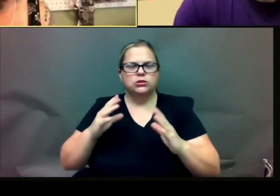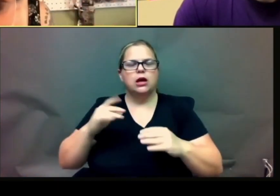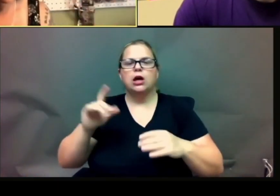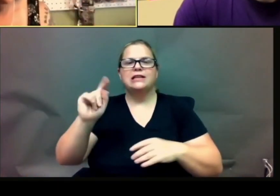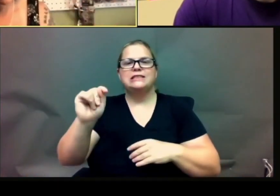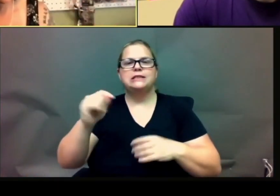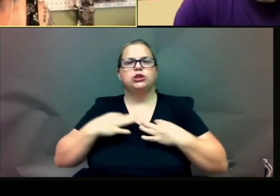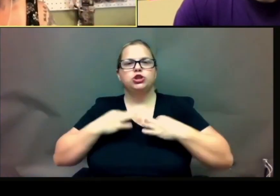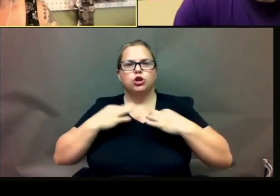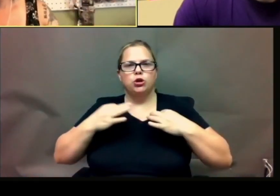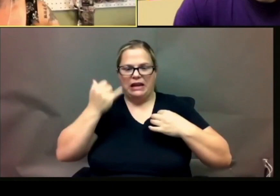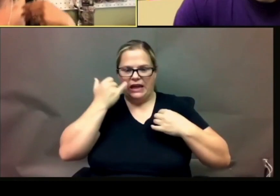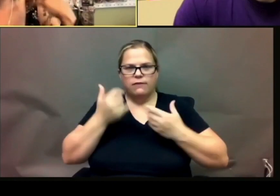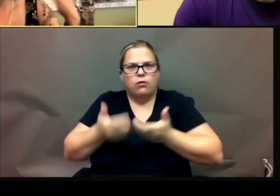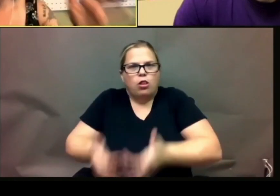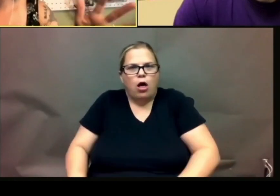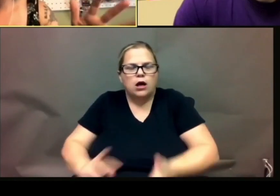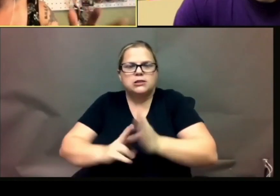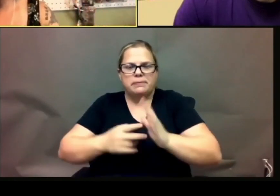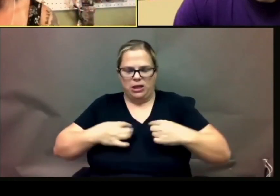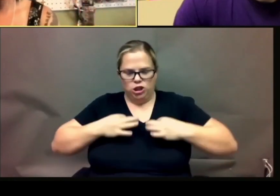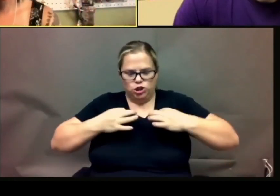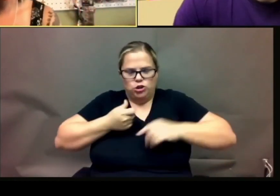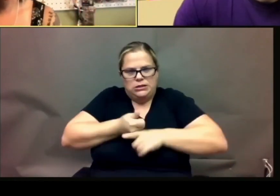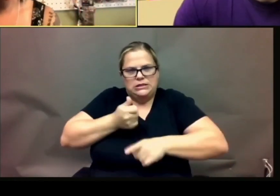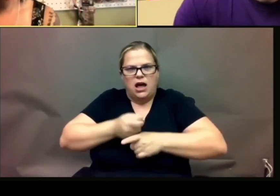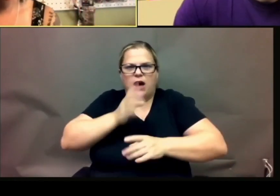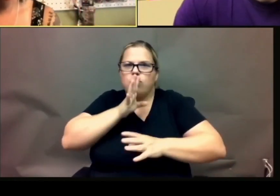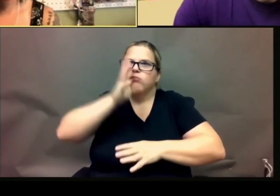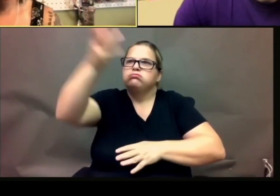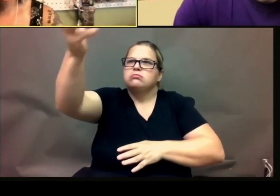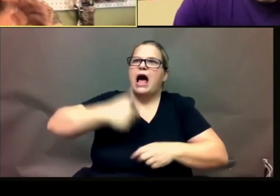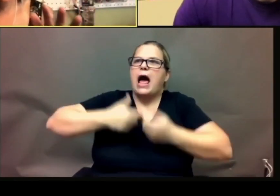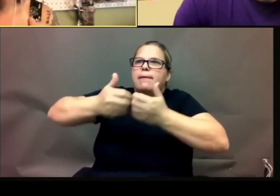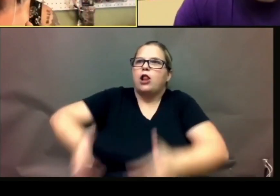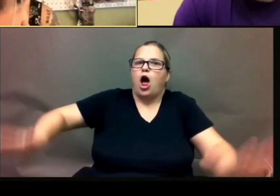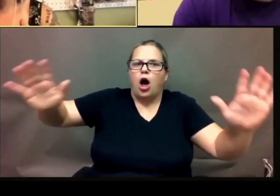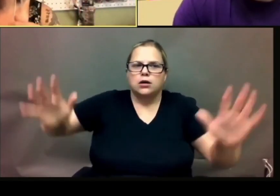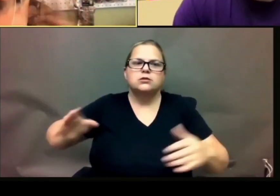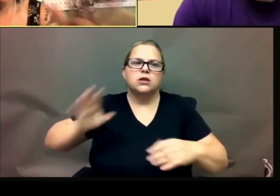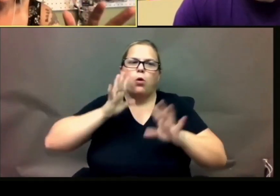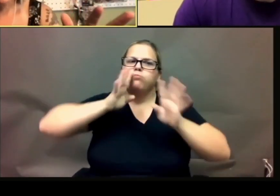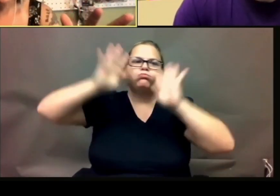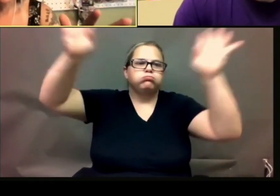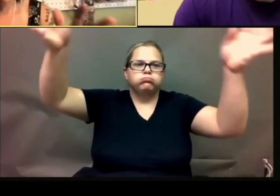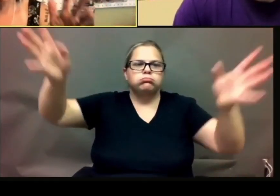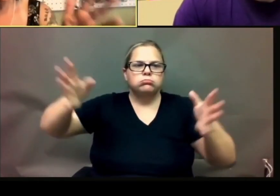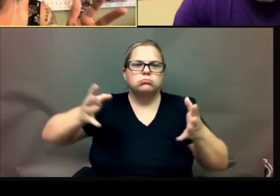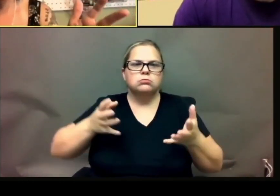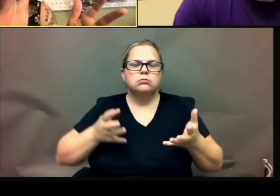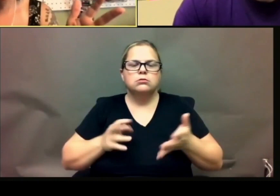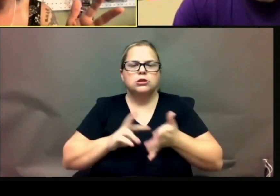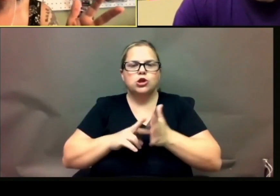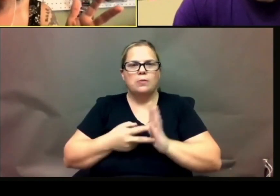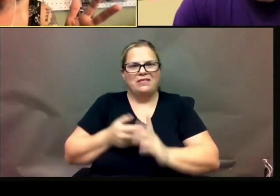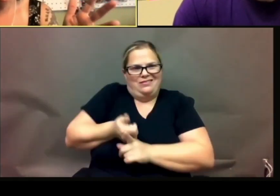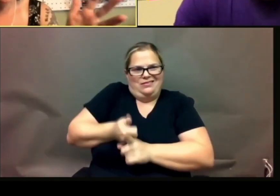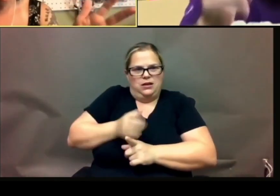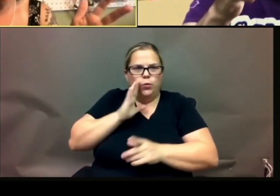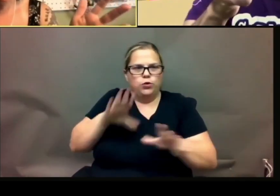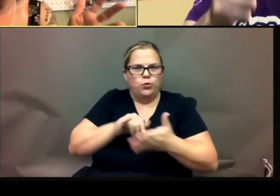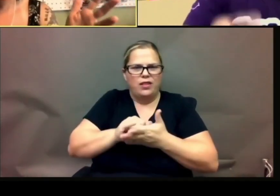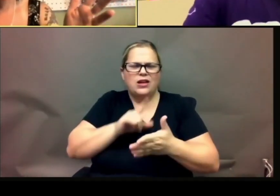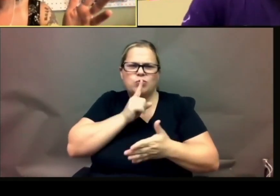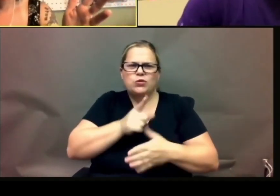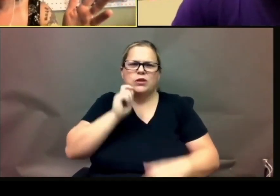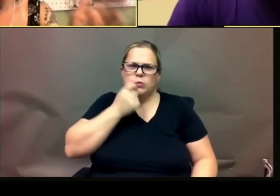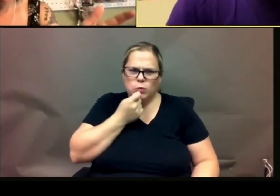camiseta que gritava. Por exemplo. Estou perdido. E isso foi muito interessante. E em